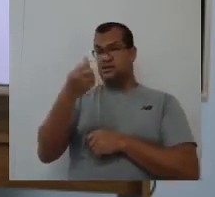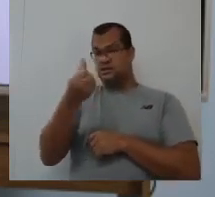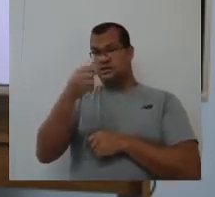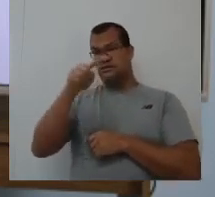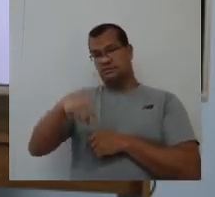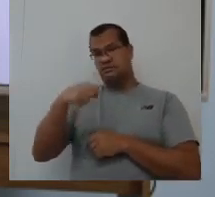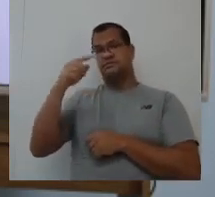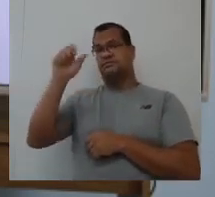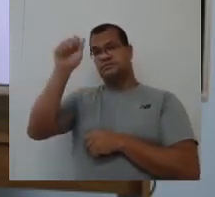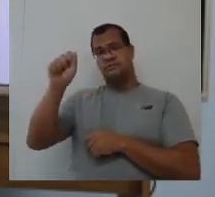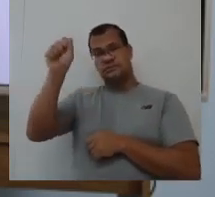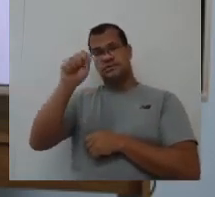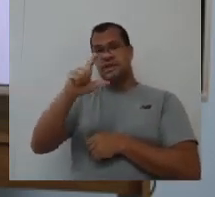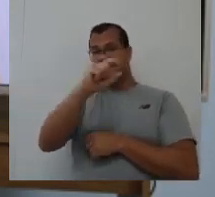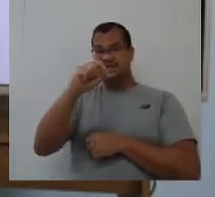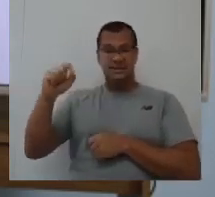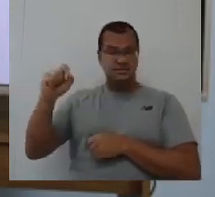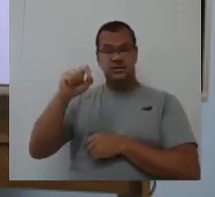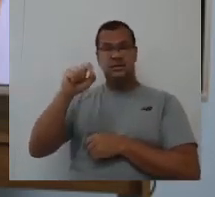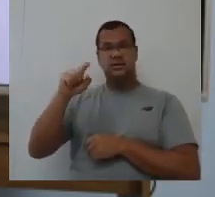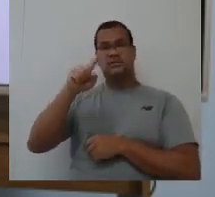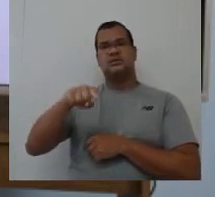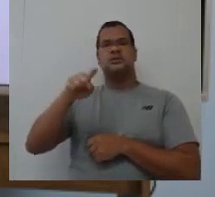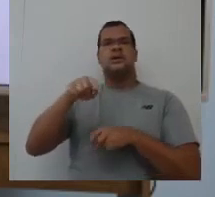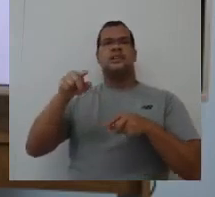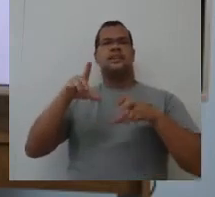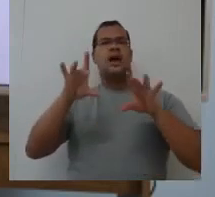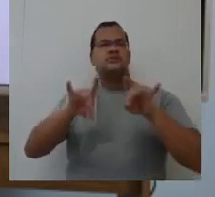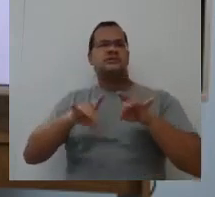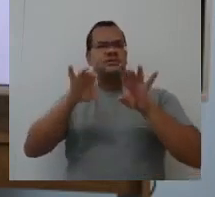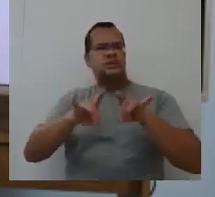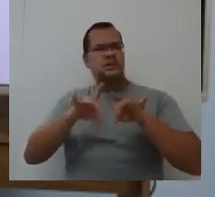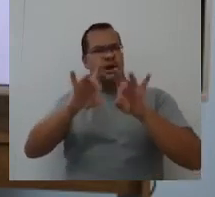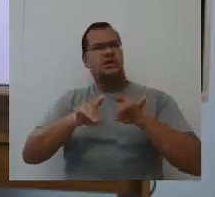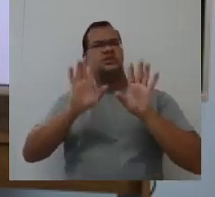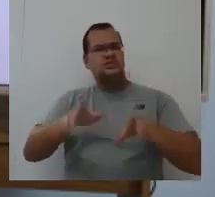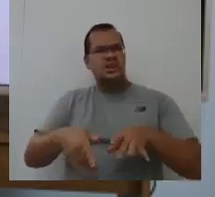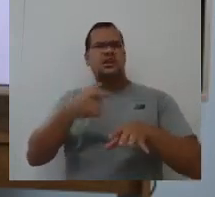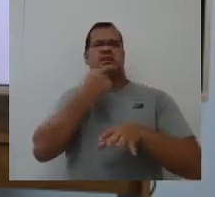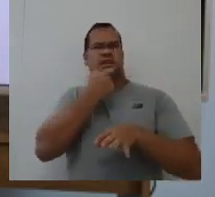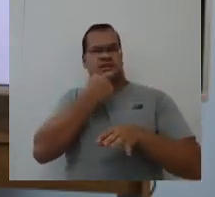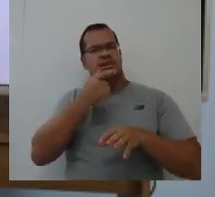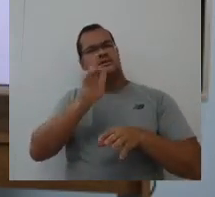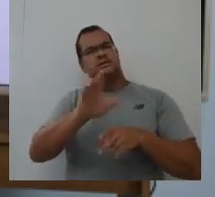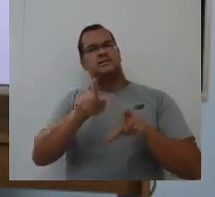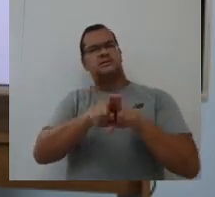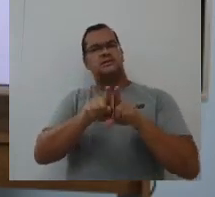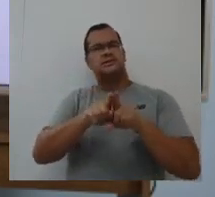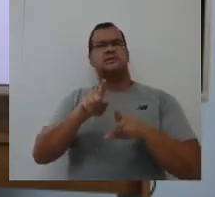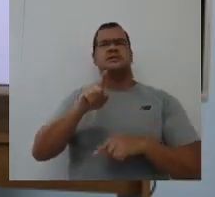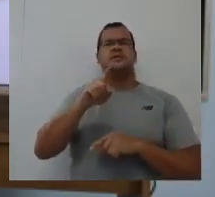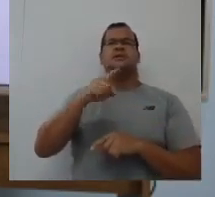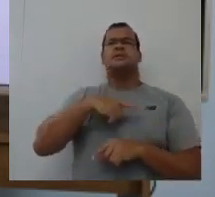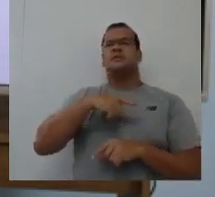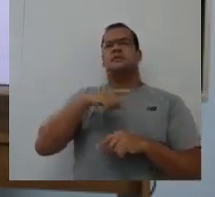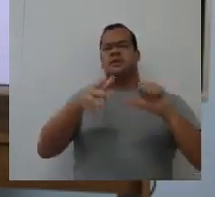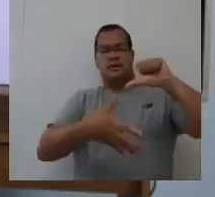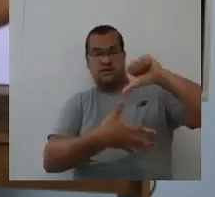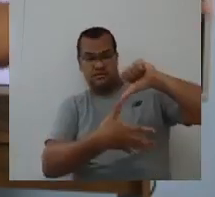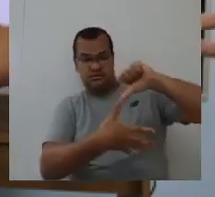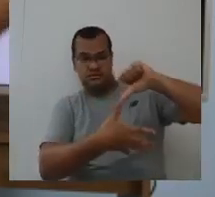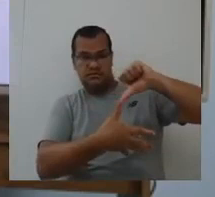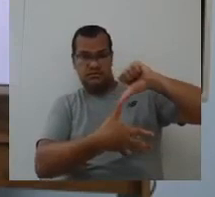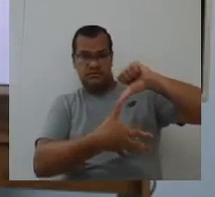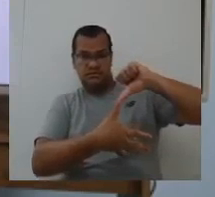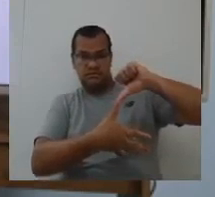da Ásia, 100% da Austrália, completamente dominada pela Inglaterra já, e 27,2% da América. Percebam que é um